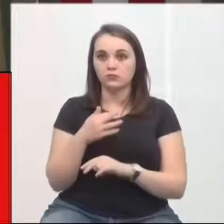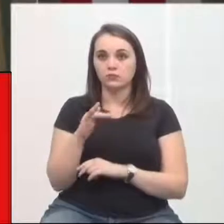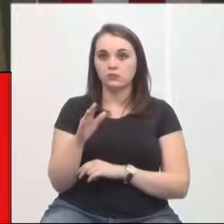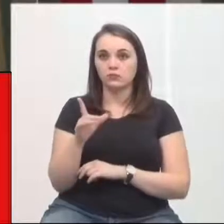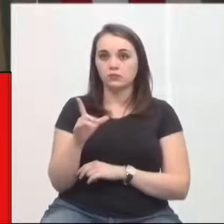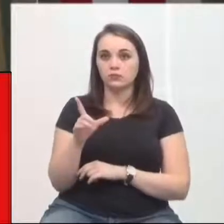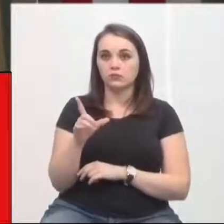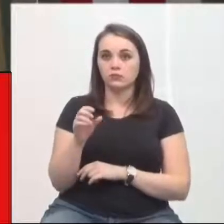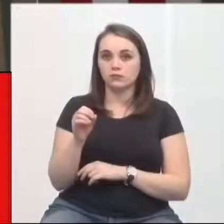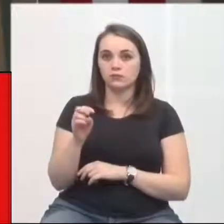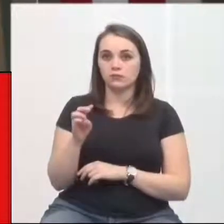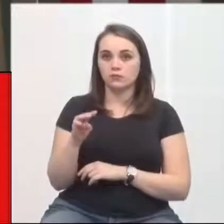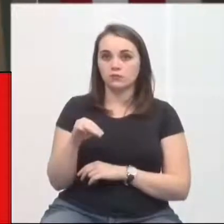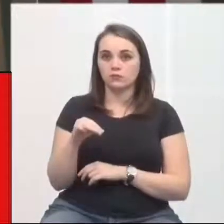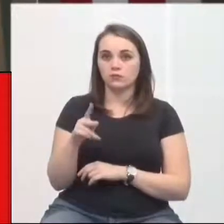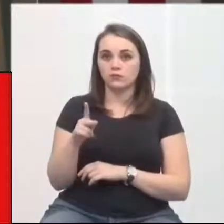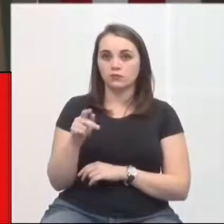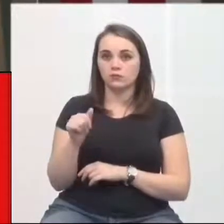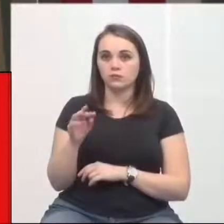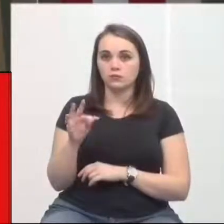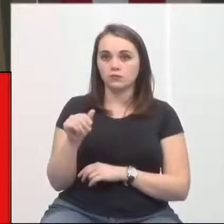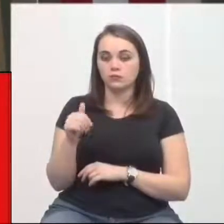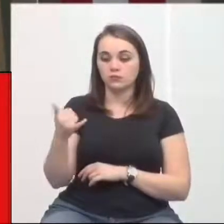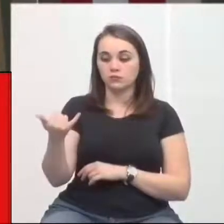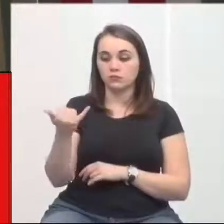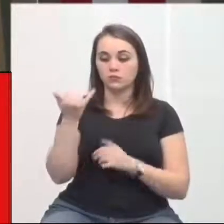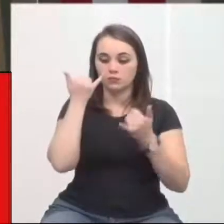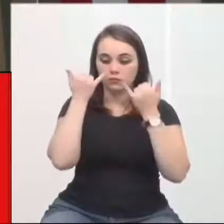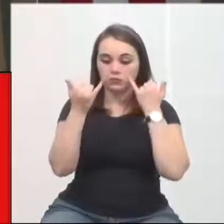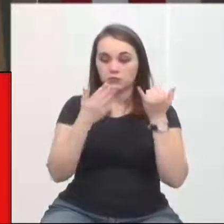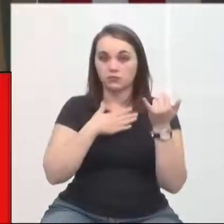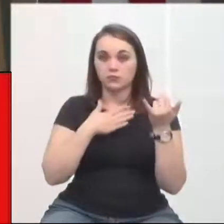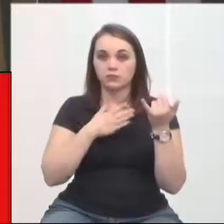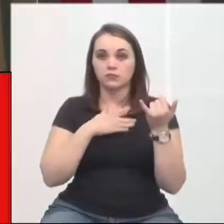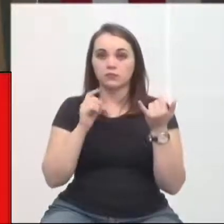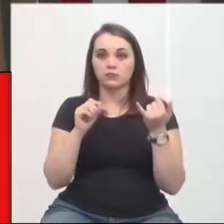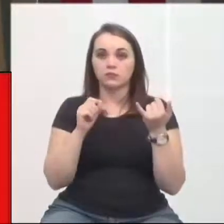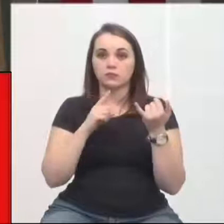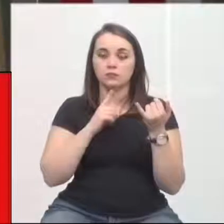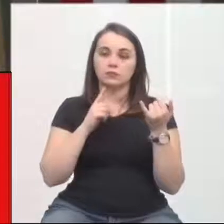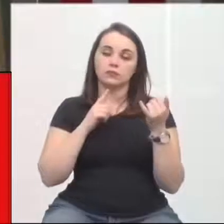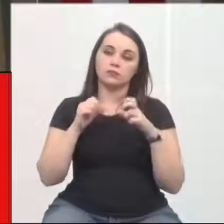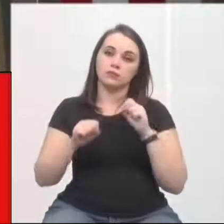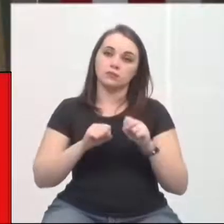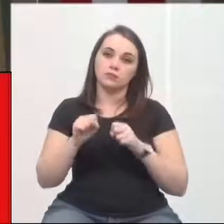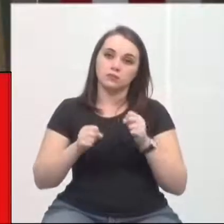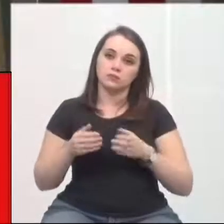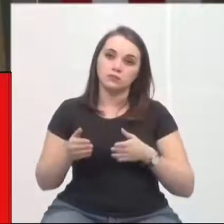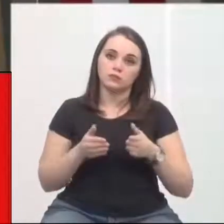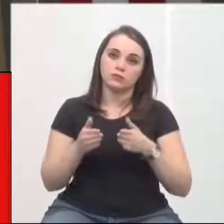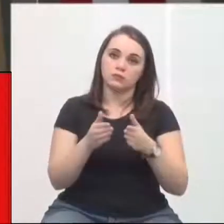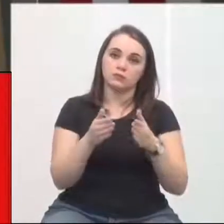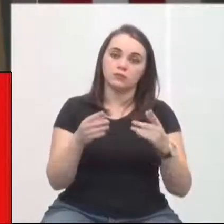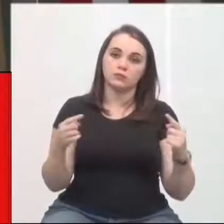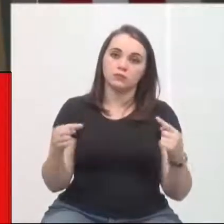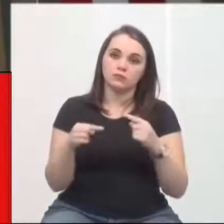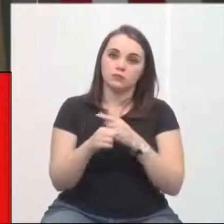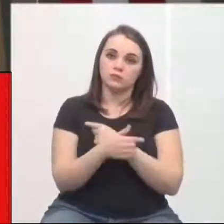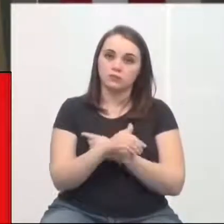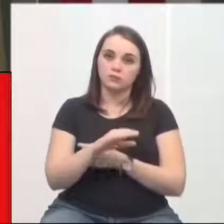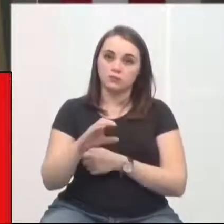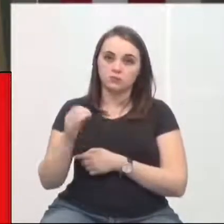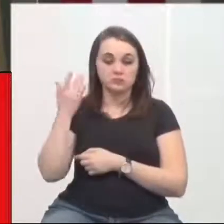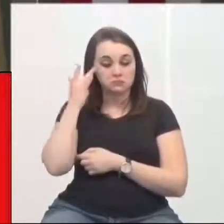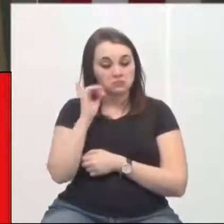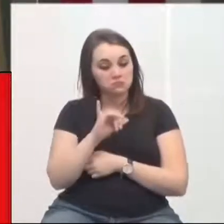a informação que eu tinha é que contemplava também a ciclovia na Avenida Centenário. Não sei se isso